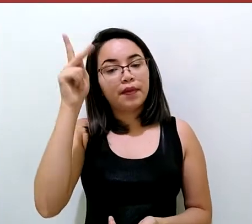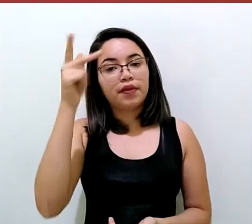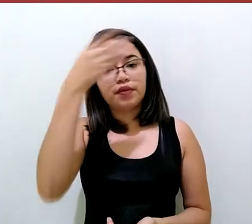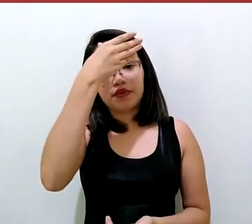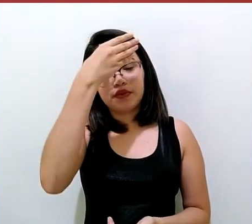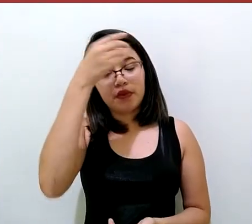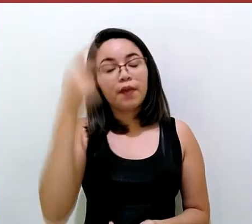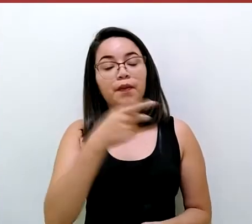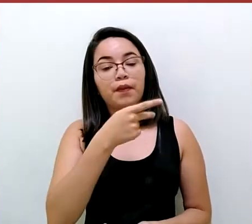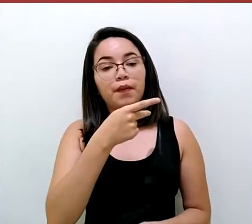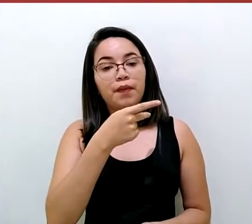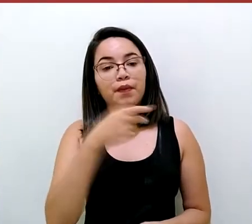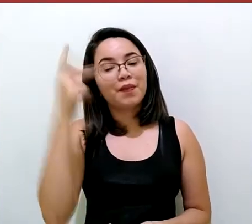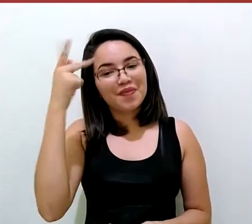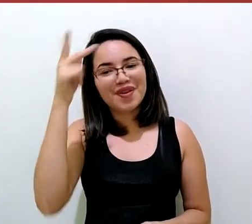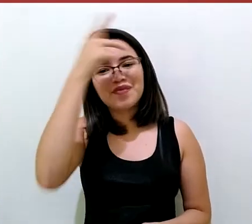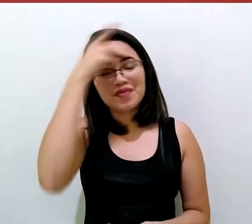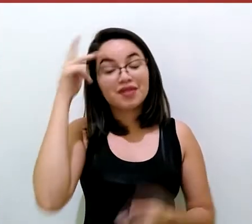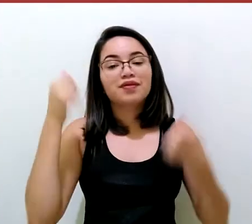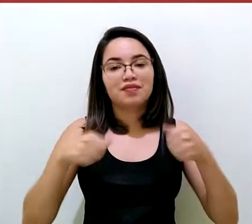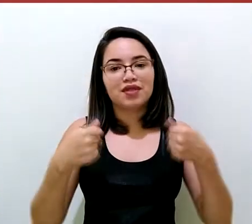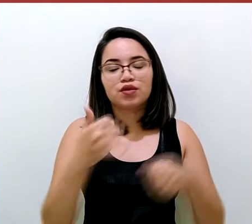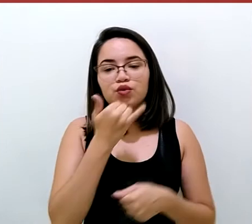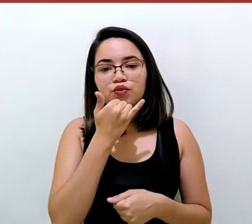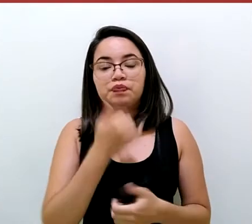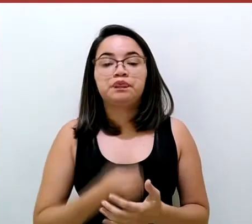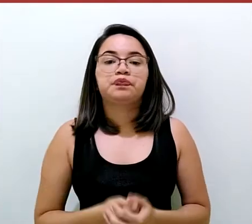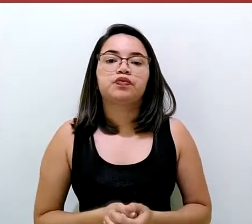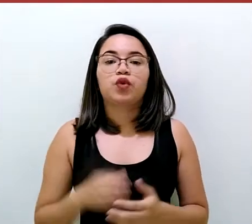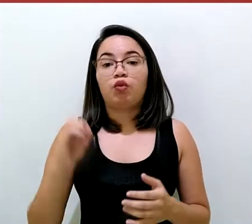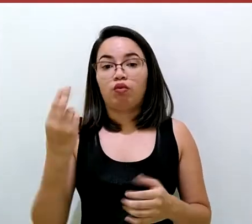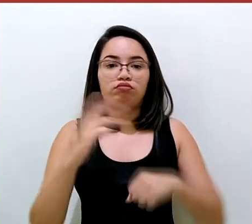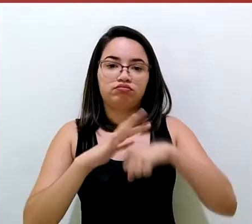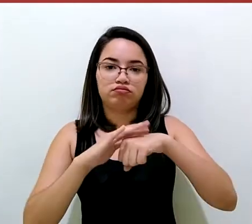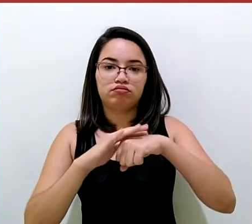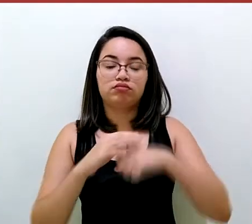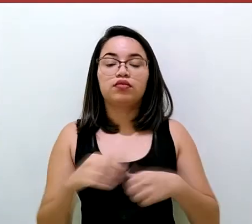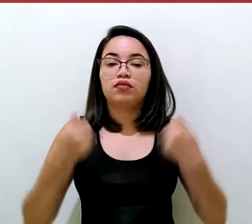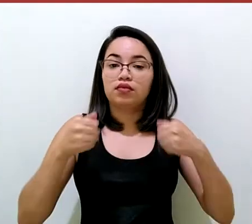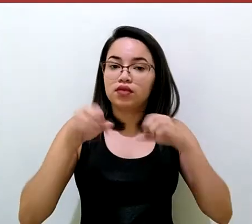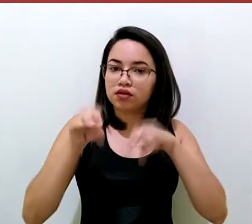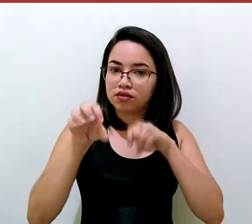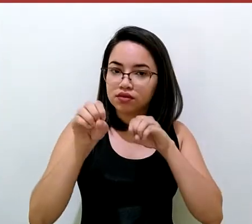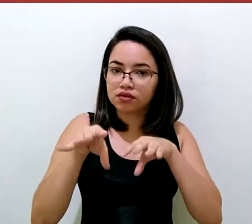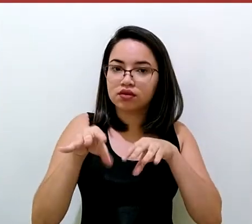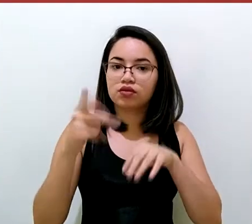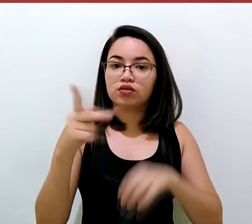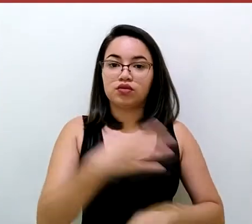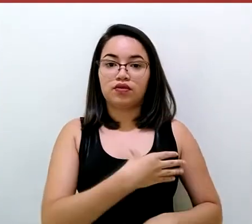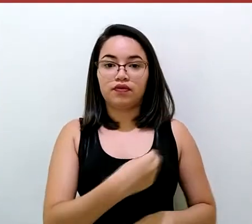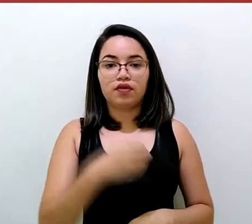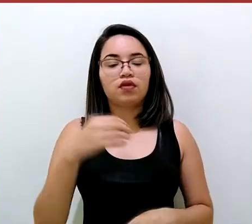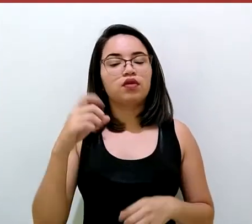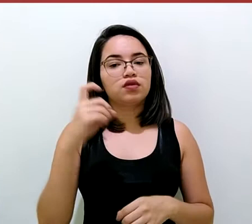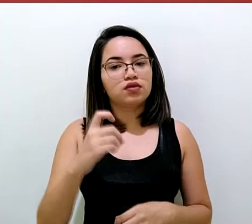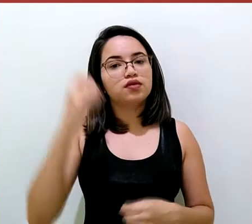necessitada, para uma pessoa que está doente. Você precisa ensinar seu filho desde pequeno a